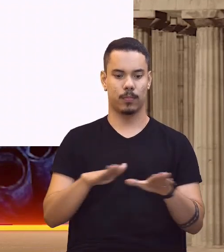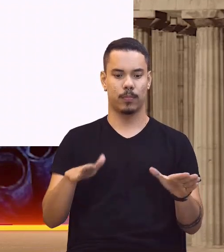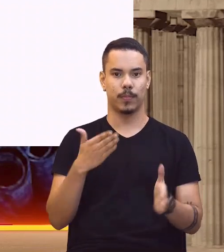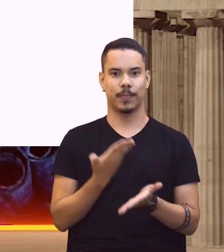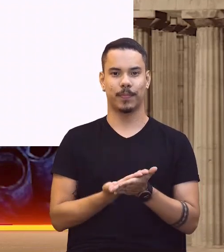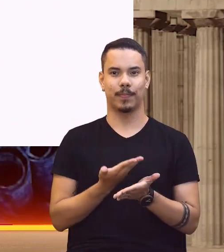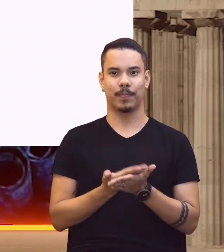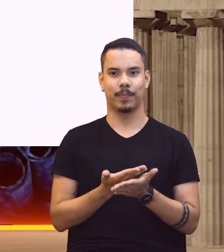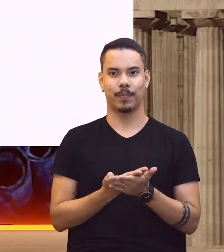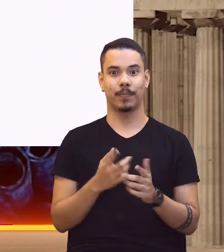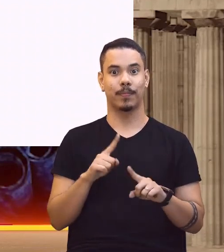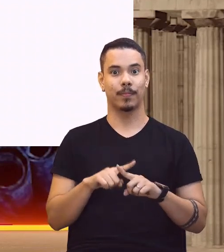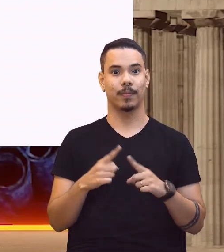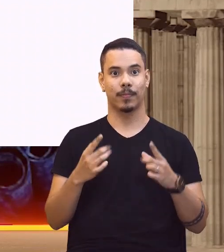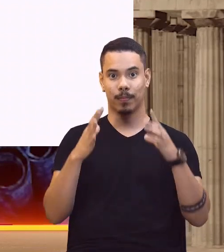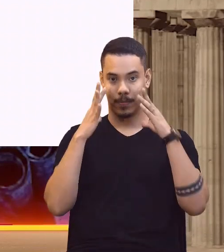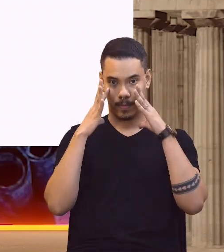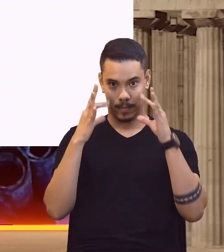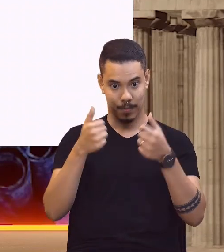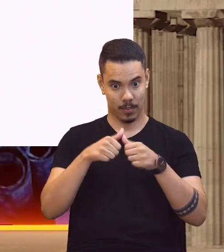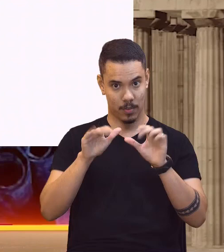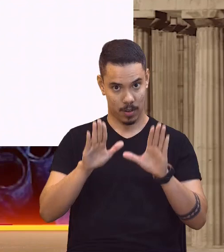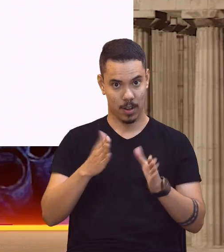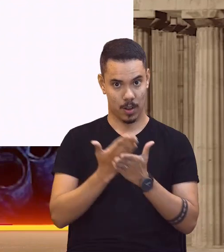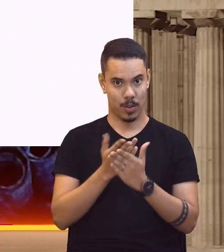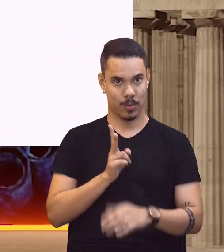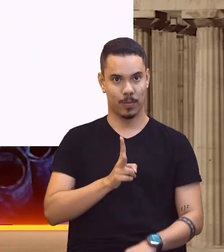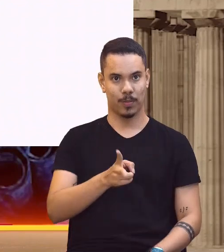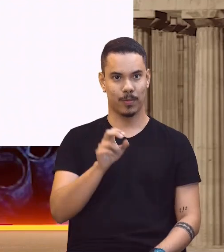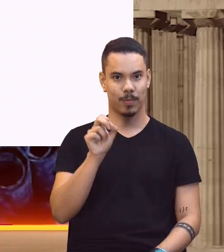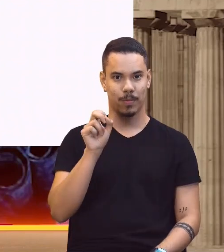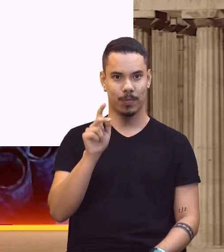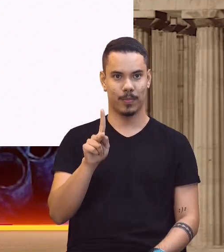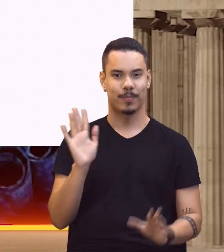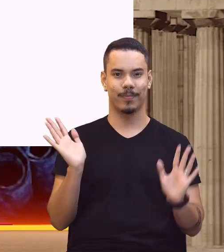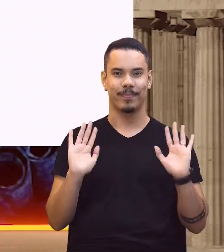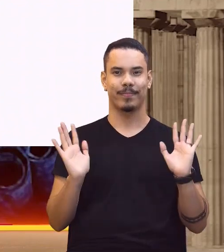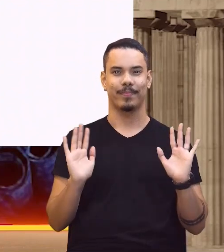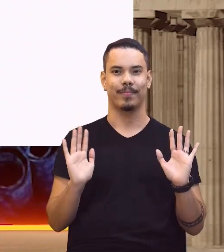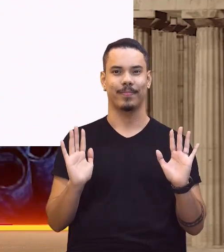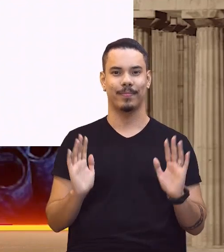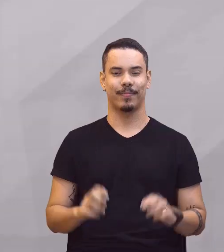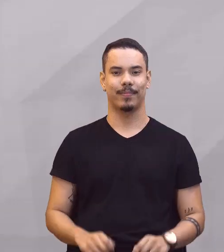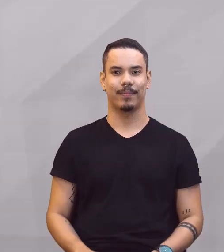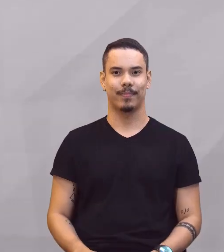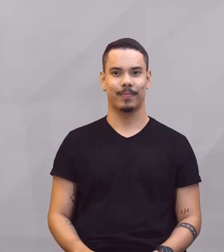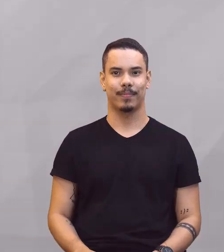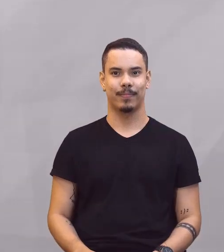aqui, mas olha só, não saia daí que a aula continua, ok? Tchau, tchau. Até mais.